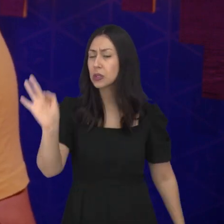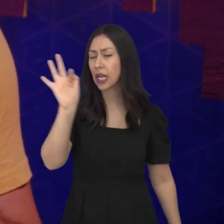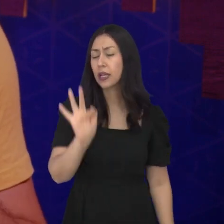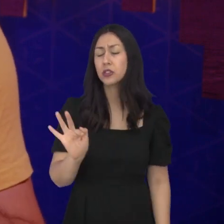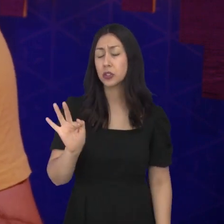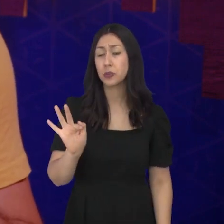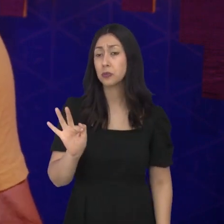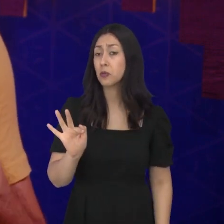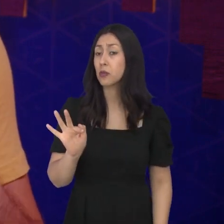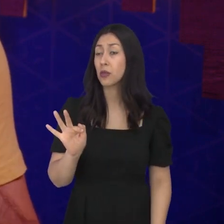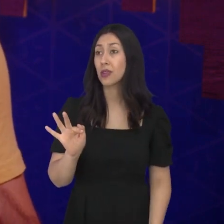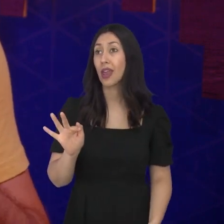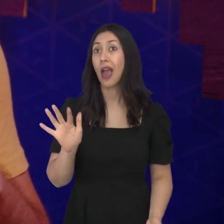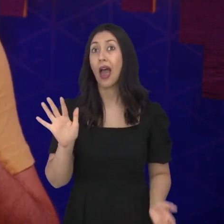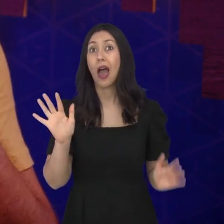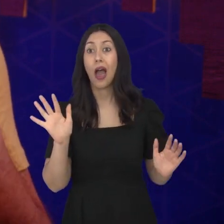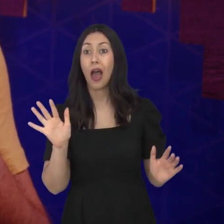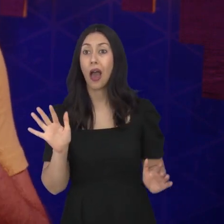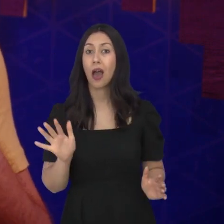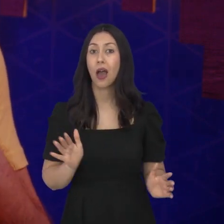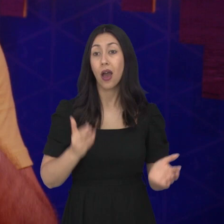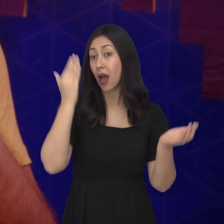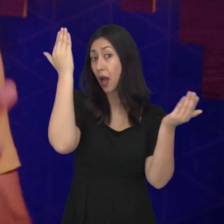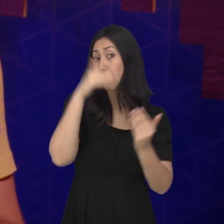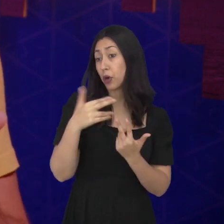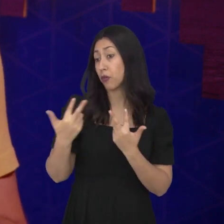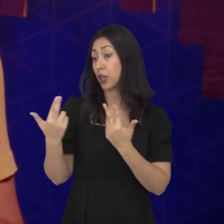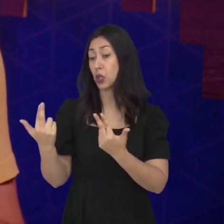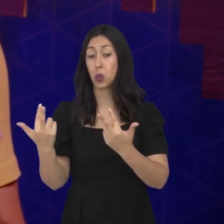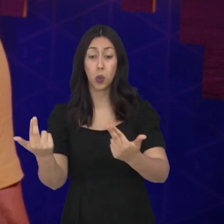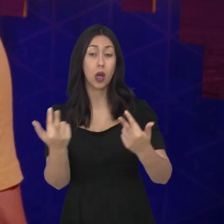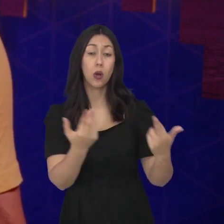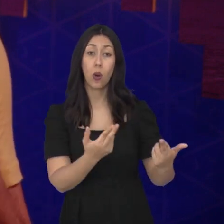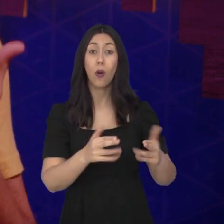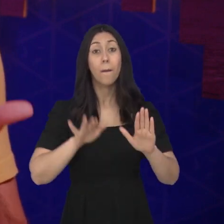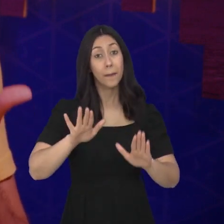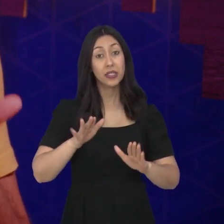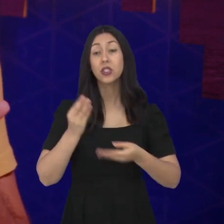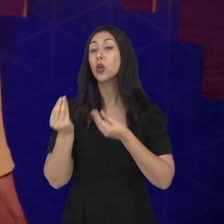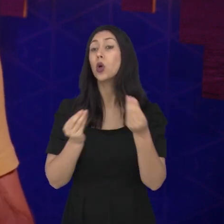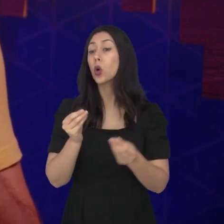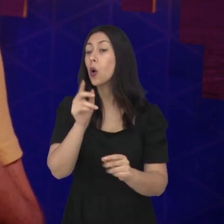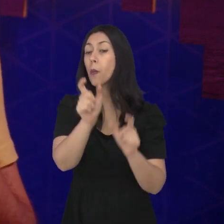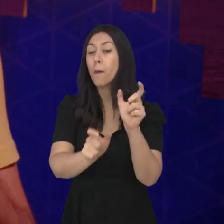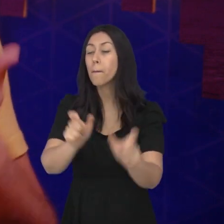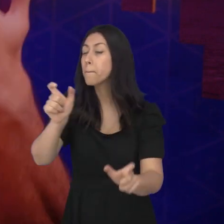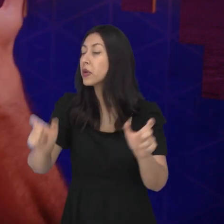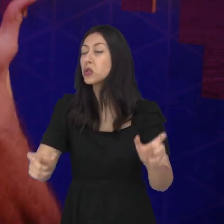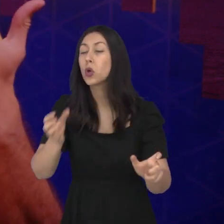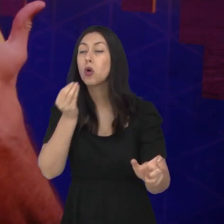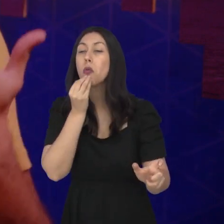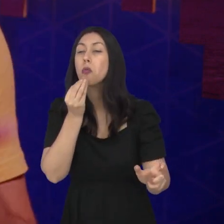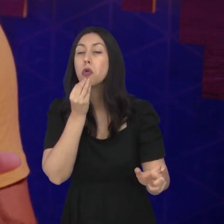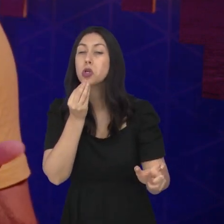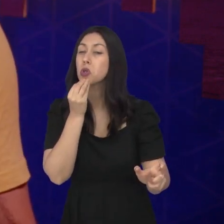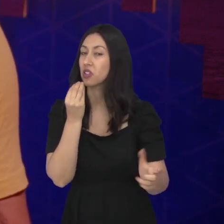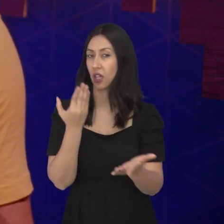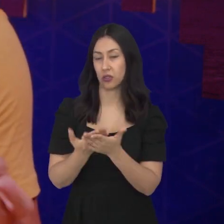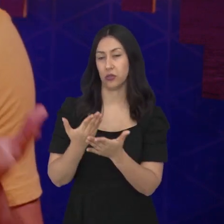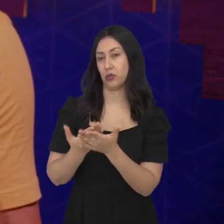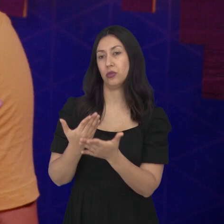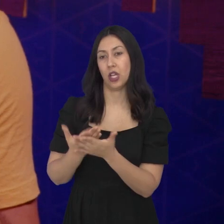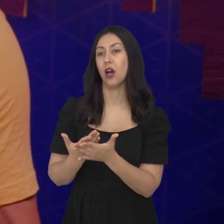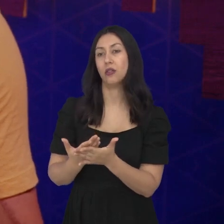Que mesmo assim, é só a prova é a mesma para todo mundo, mas nem todo mundo teve a mesma chance